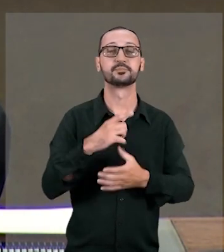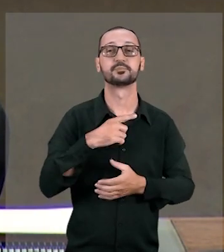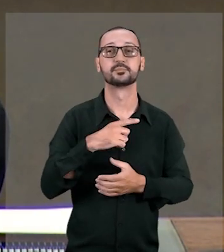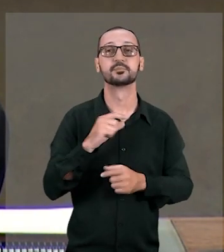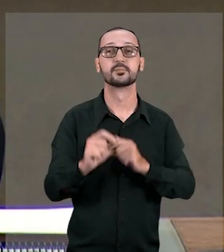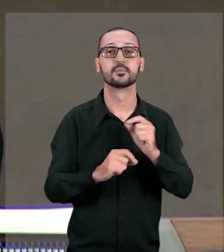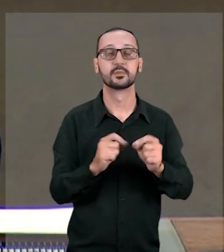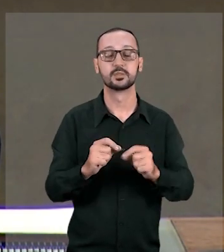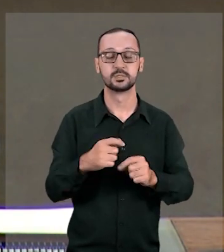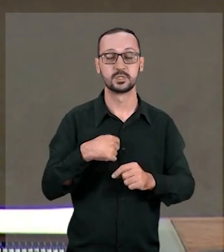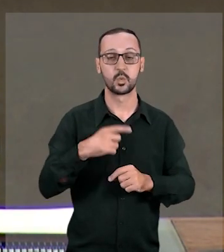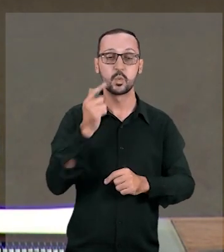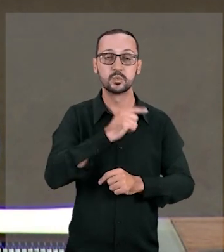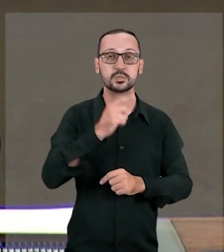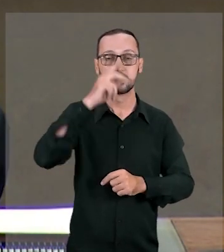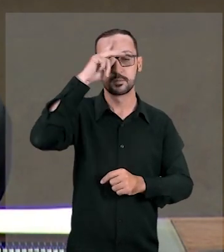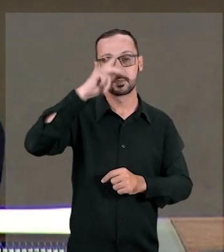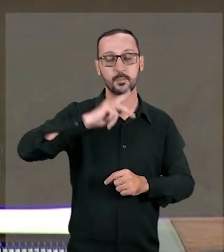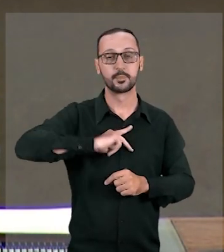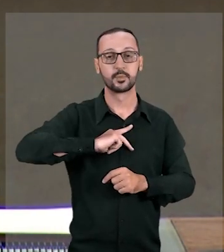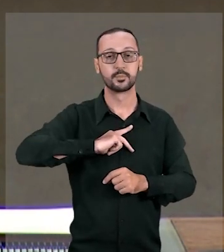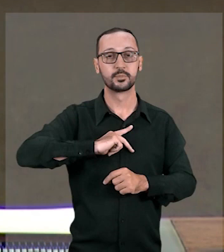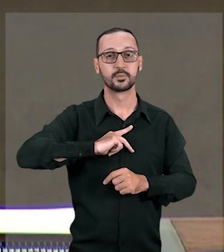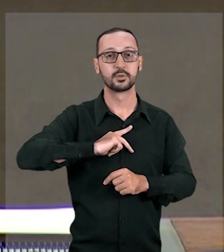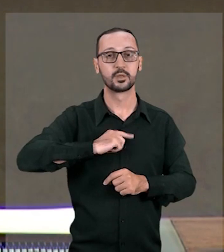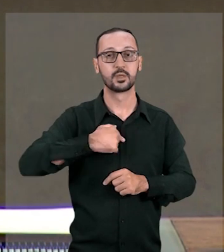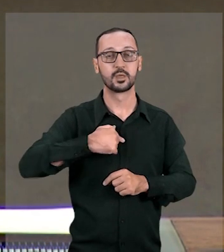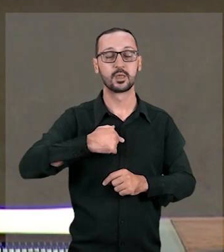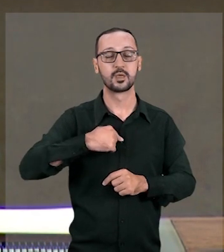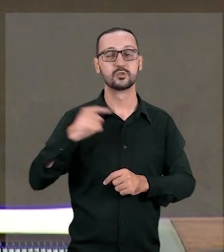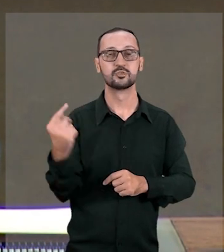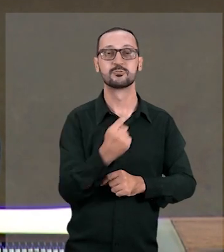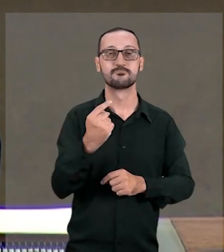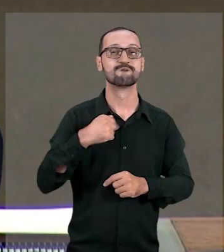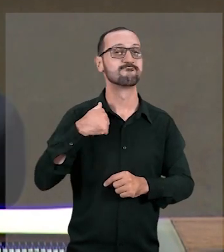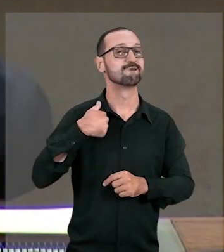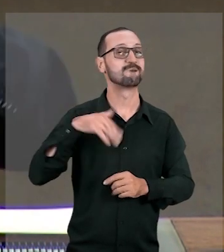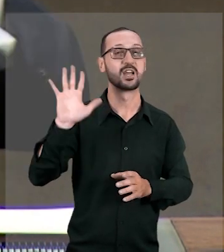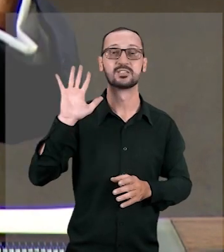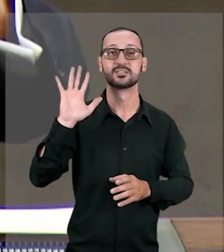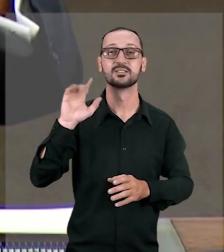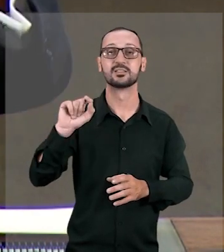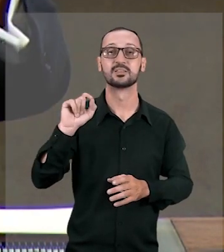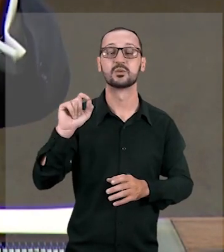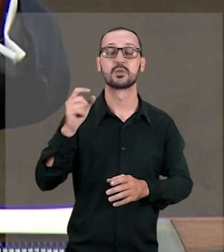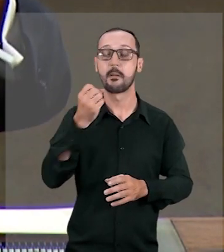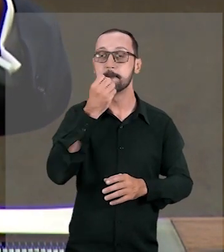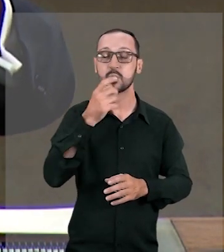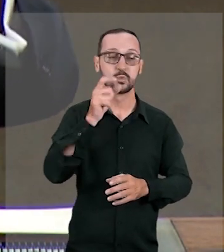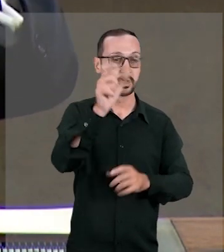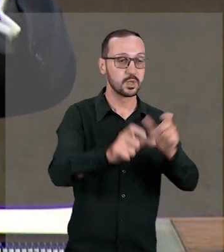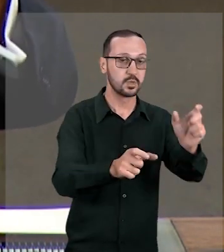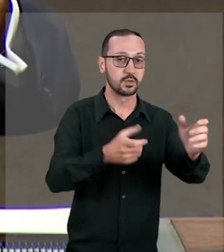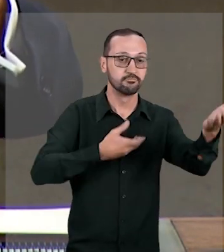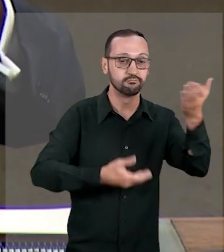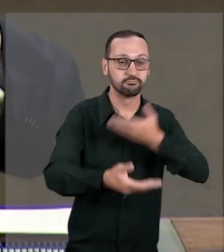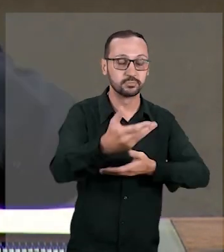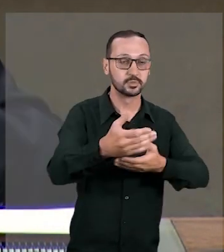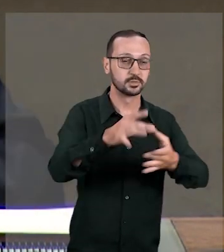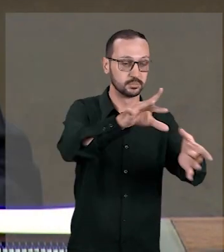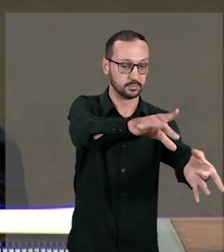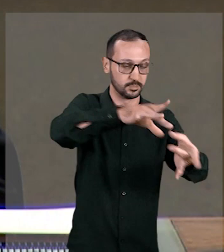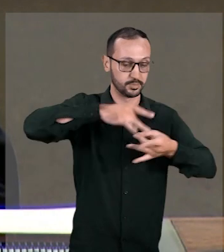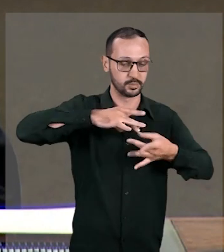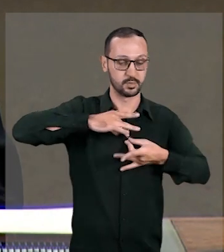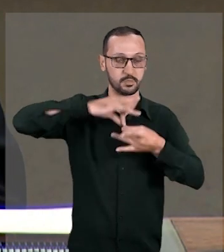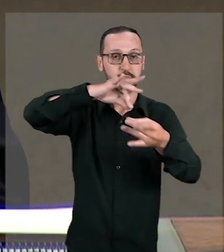bastar-se a si mesmo é a maior solidão. Portanto, o que enriquece a gente é o outro e a posição do